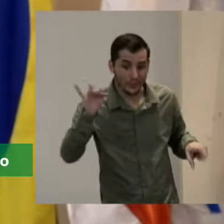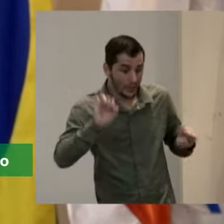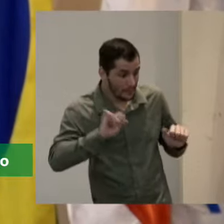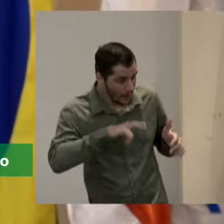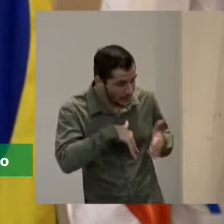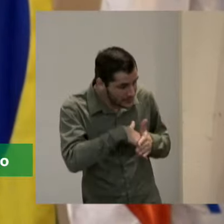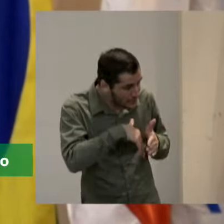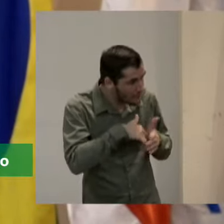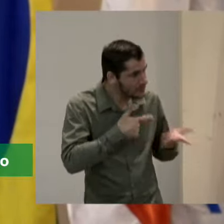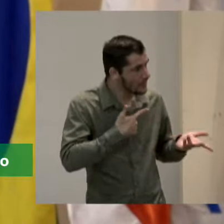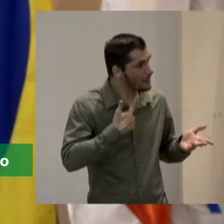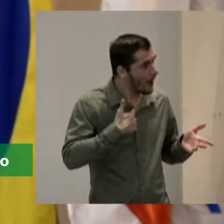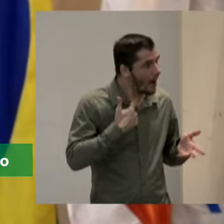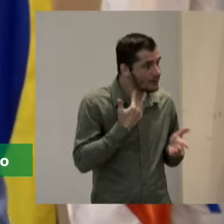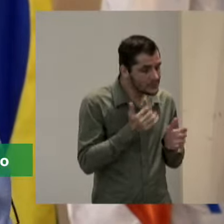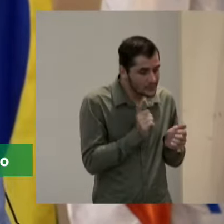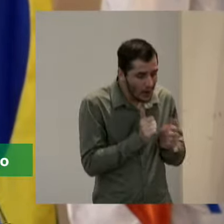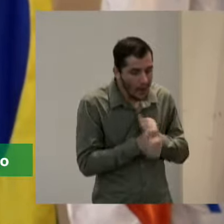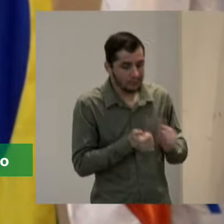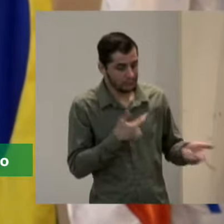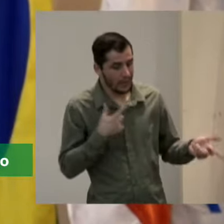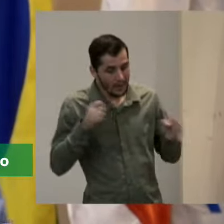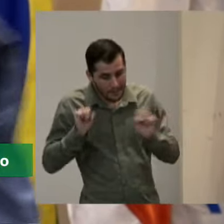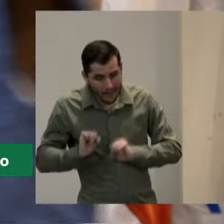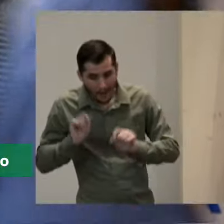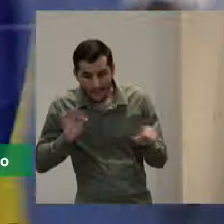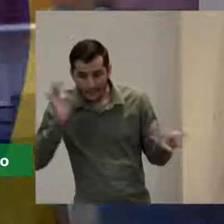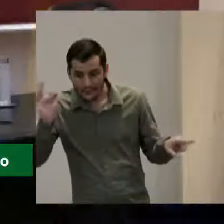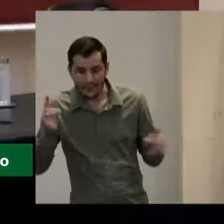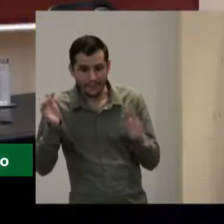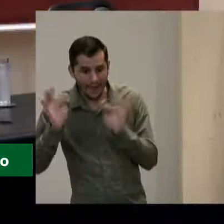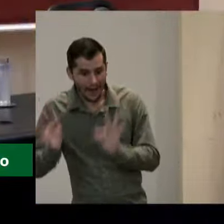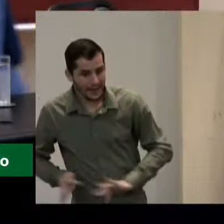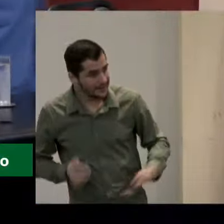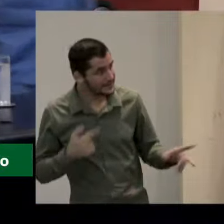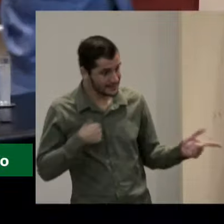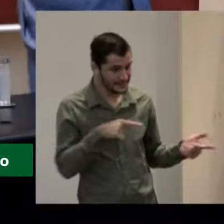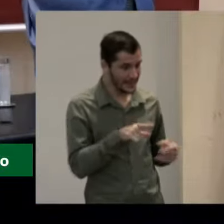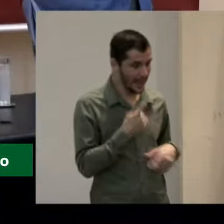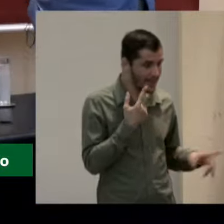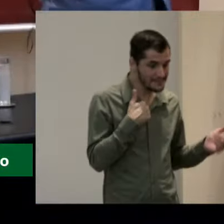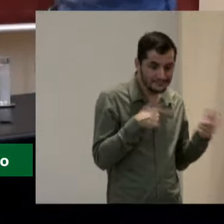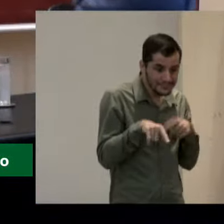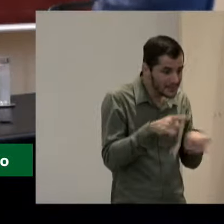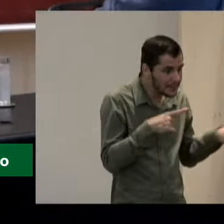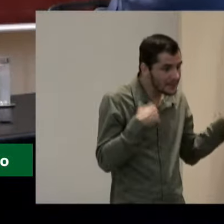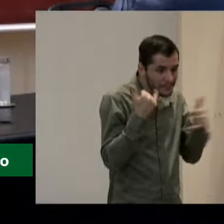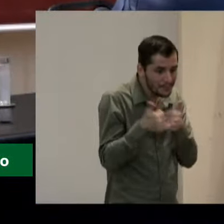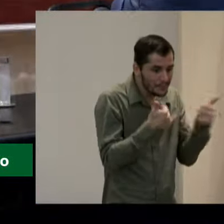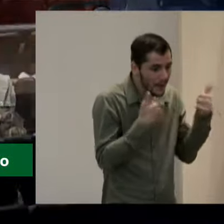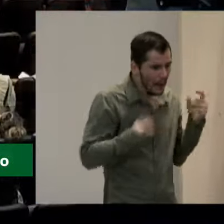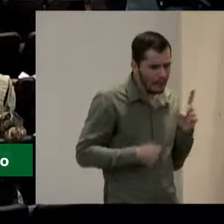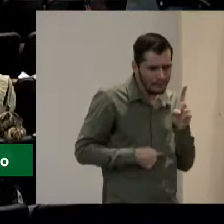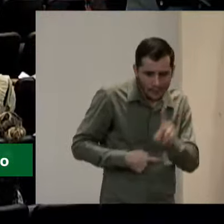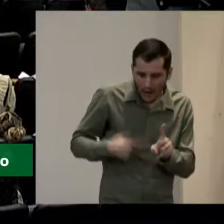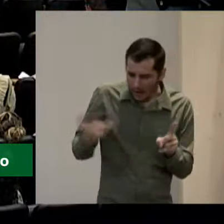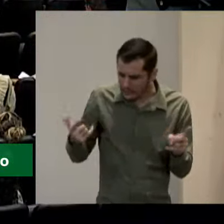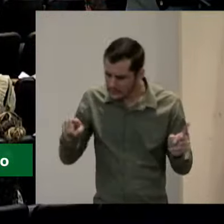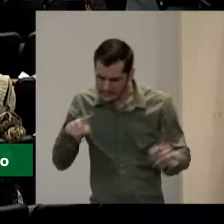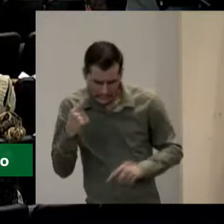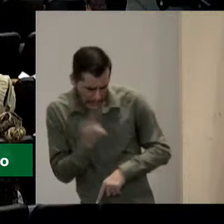ali, ela: não preocupa não, seja feliz, um dia eles vão permitir. Aí eu voltava para brincar de esconde-esconde, e eles falavam: você não vai brincar que você não tem os braços.